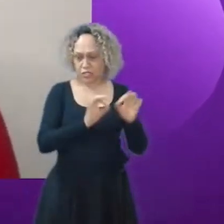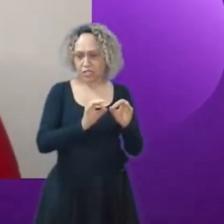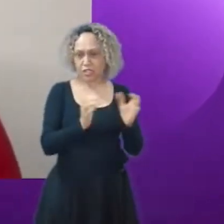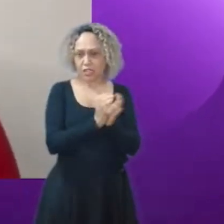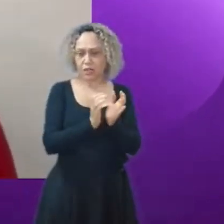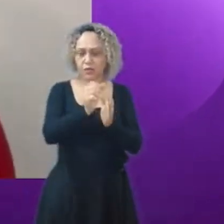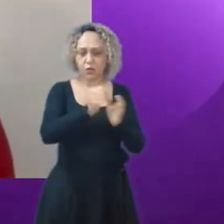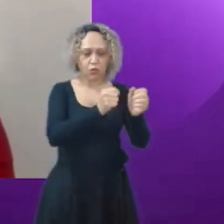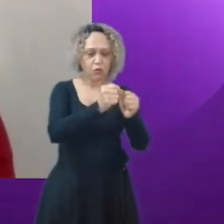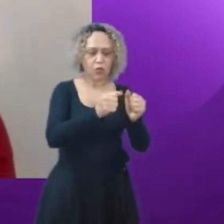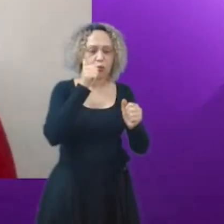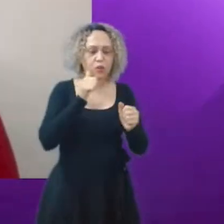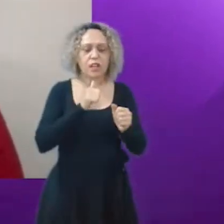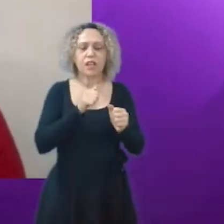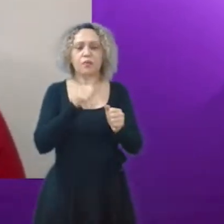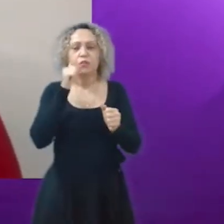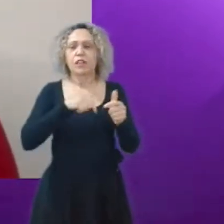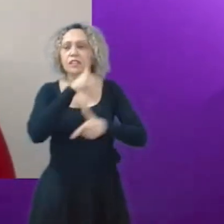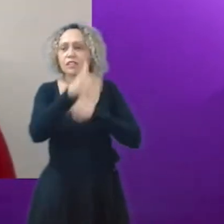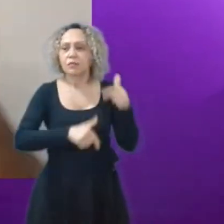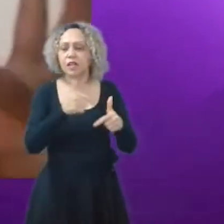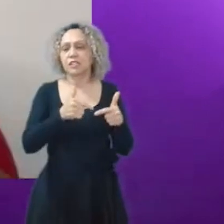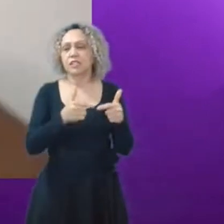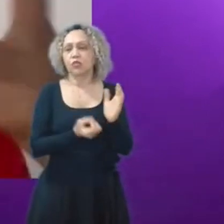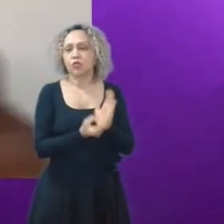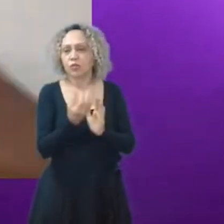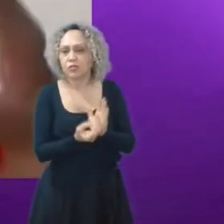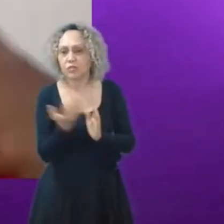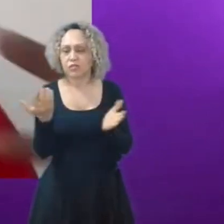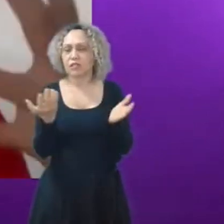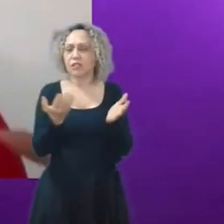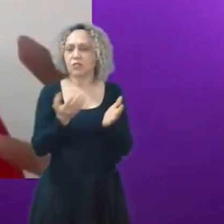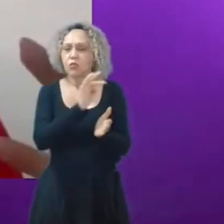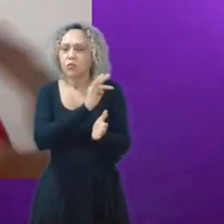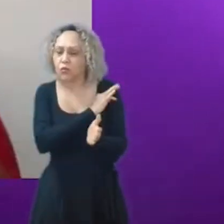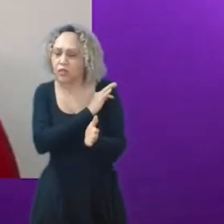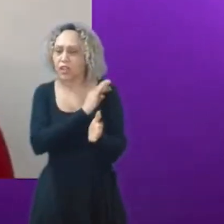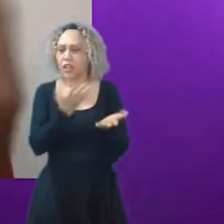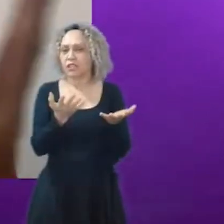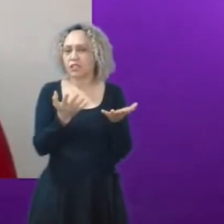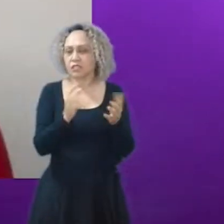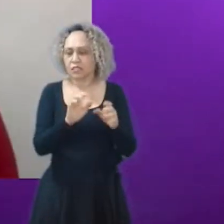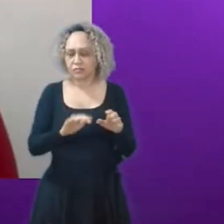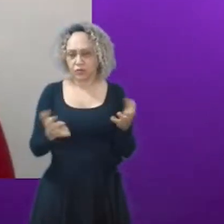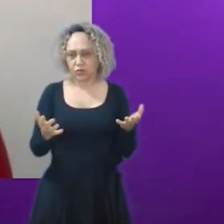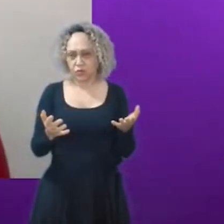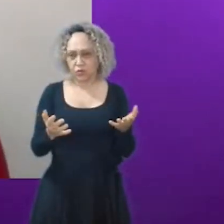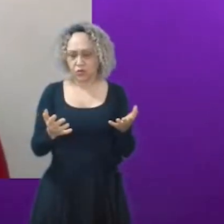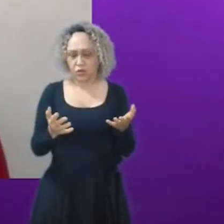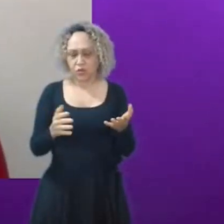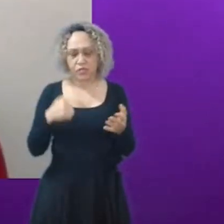com criação, trabalhando com produção, sabe? Da gente constituindo esse nosso quilombo também, para que a gente consiga